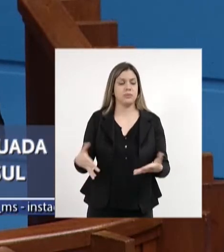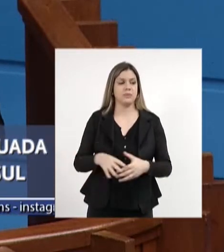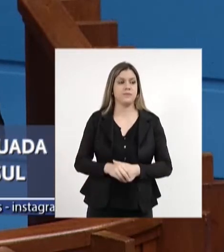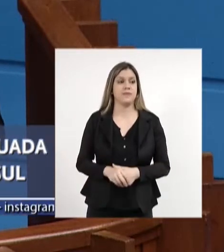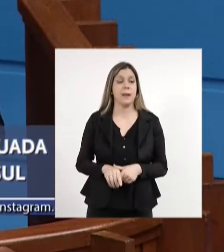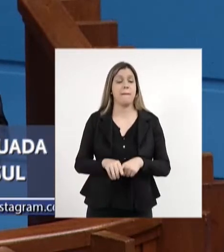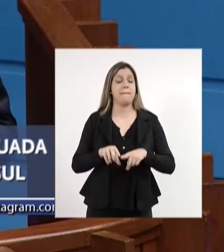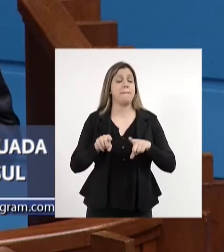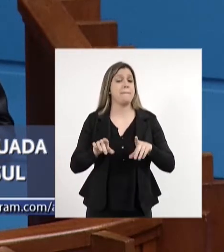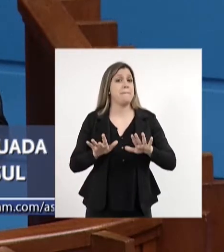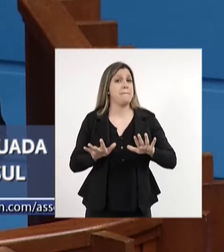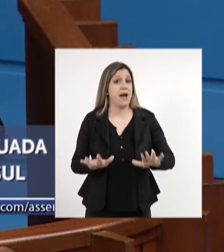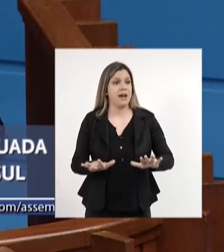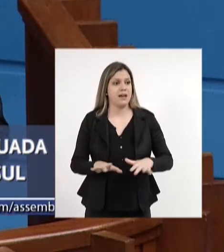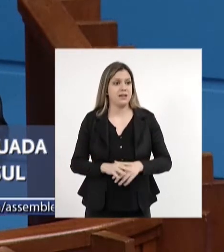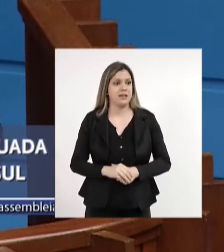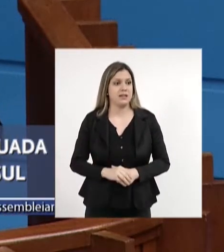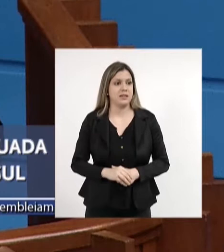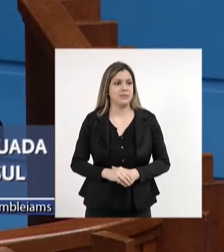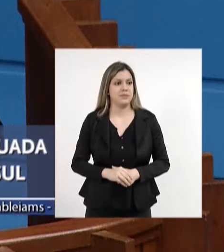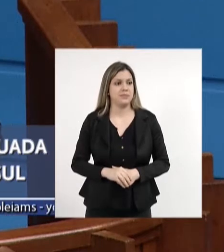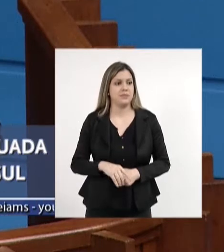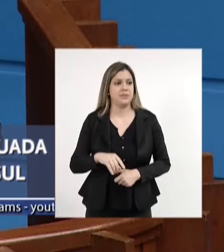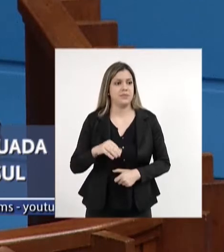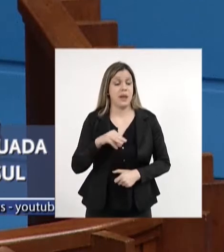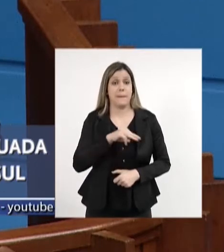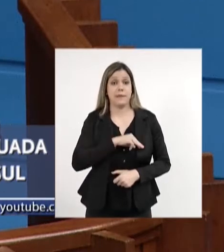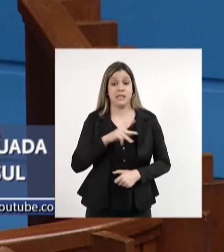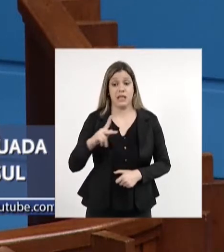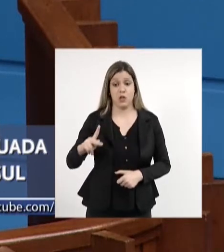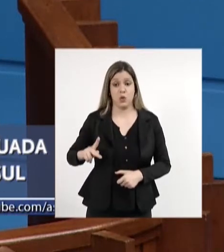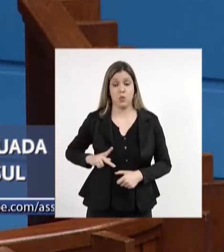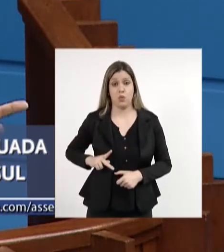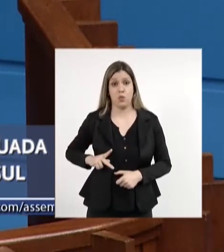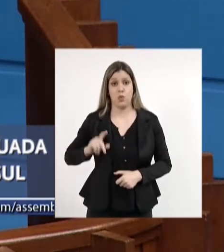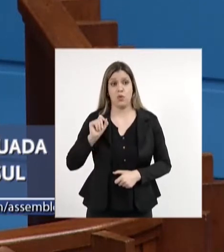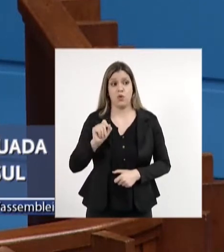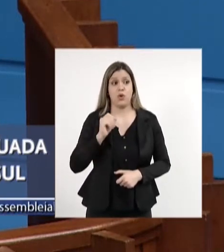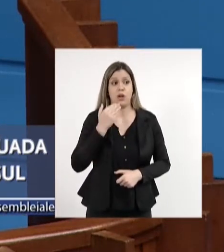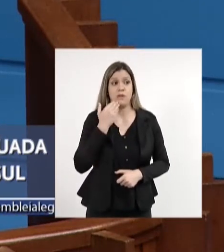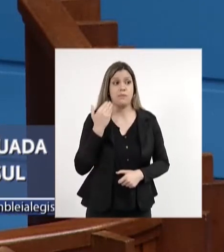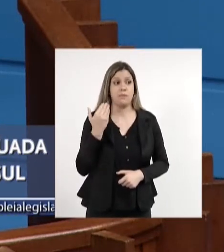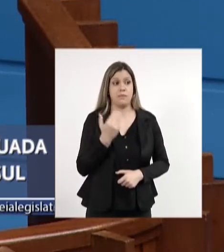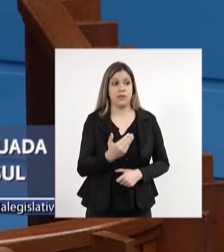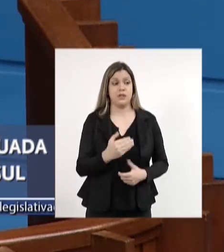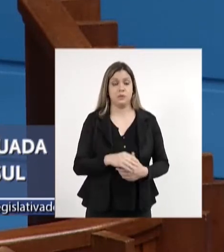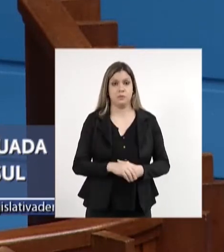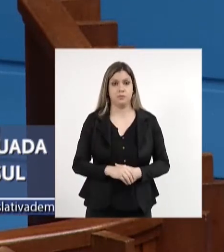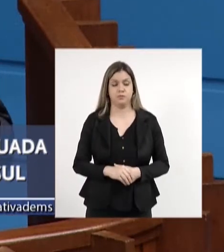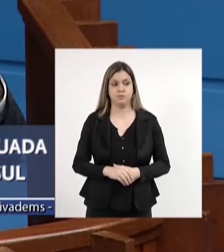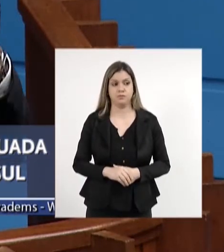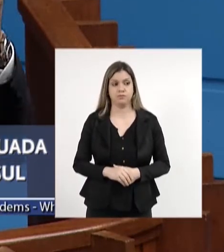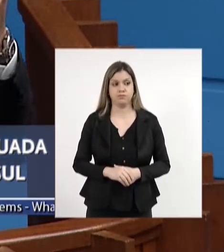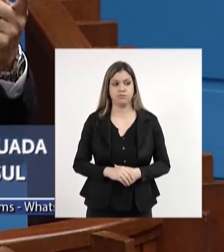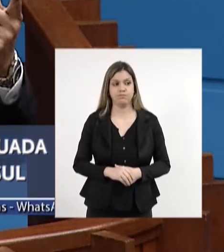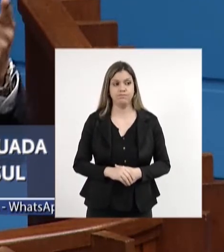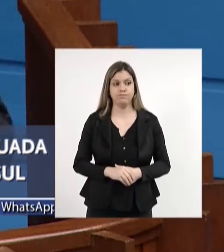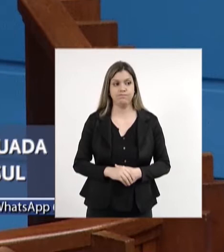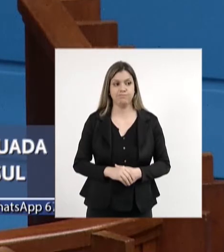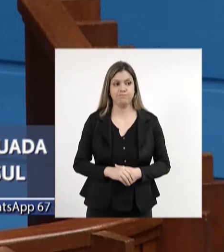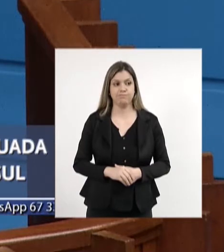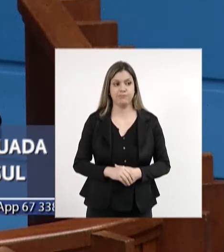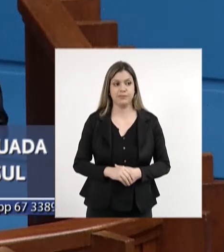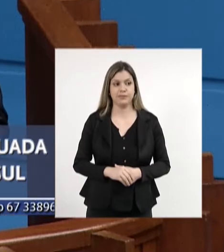Só que o pedido do Ministério Público, na ação civil pública intentada, ele é